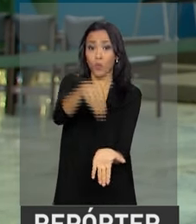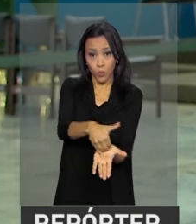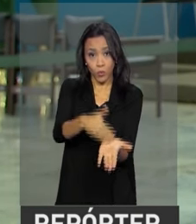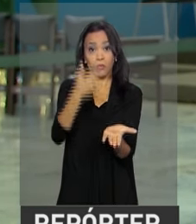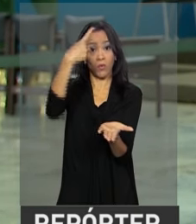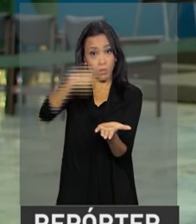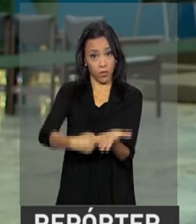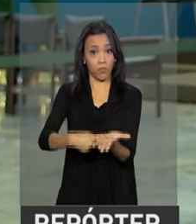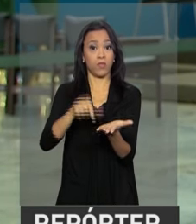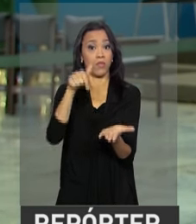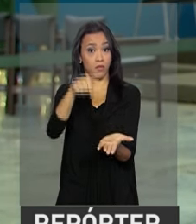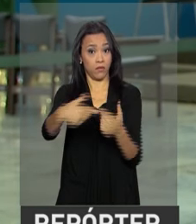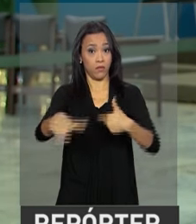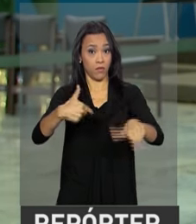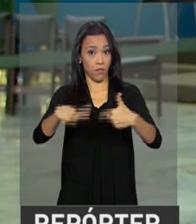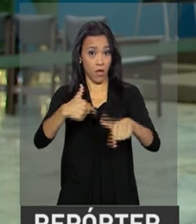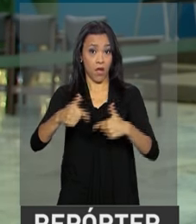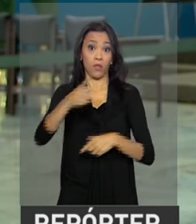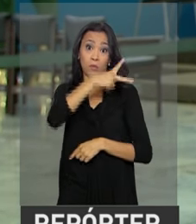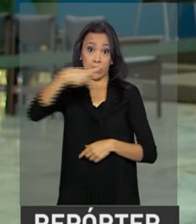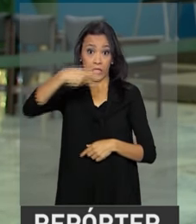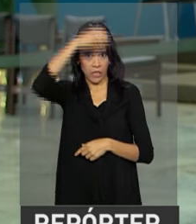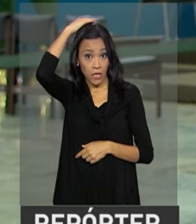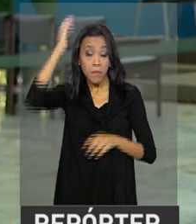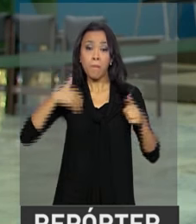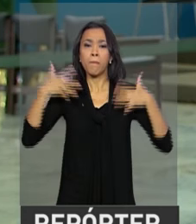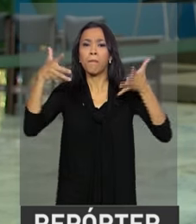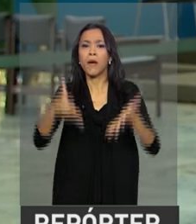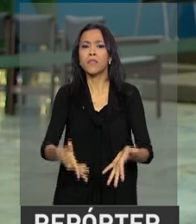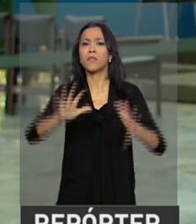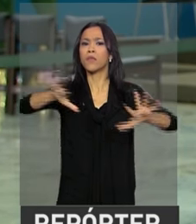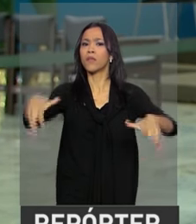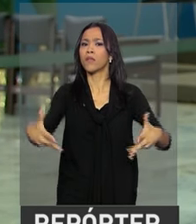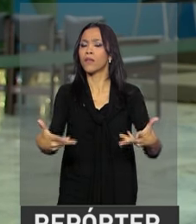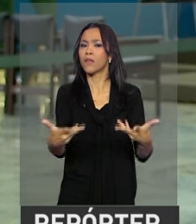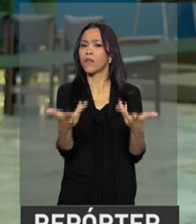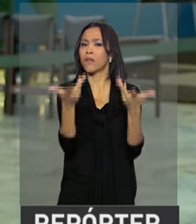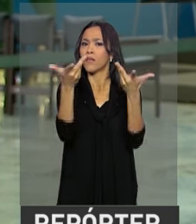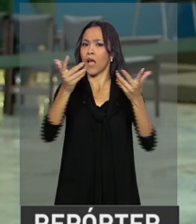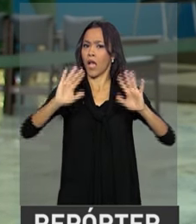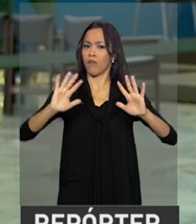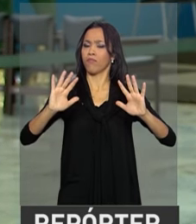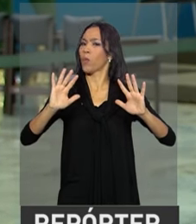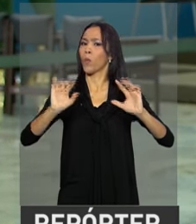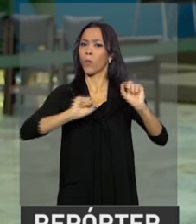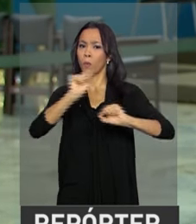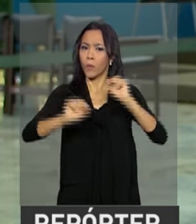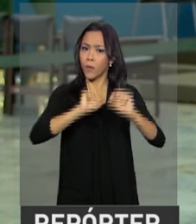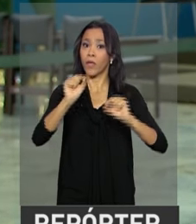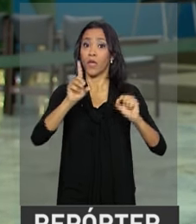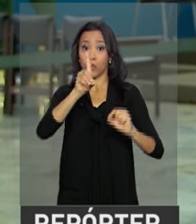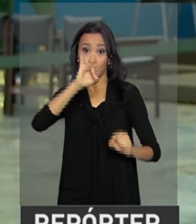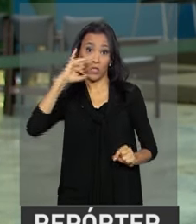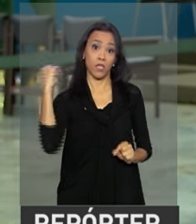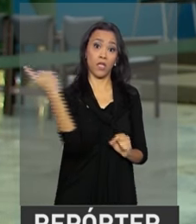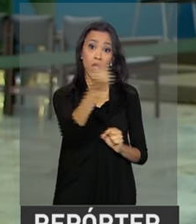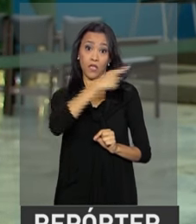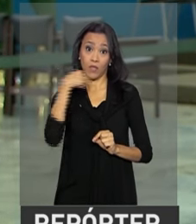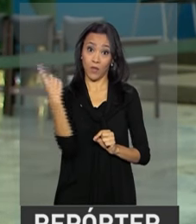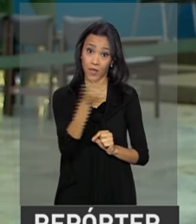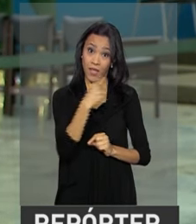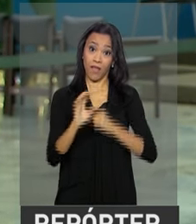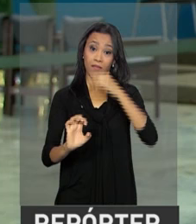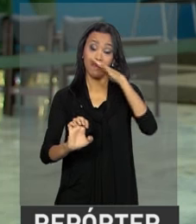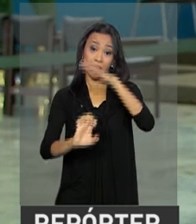previsto por enquanto na agenda de Michel Temer, ele participa de uma cerimônia pela comemoração do Dia Nacional da Micro e